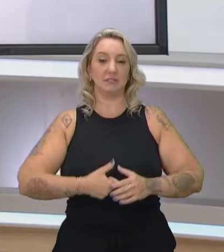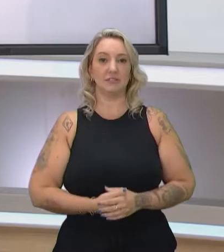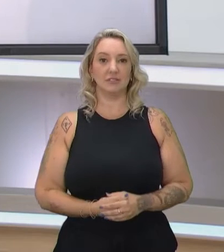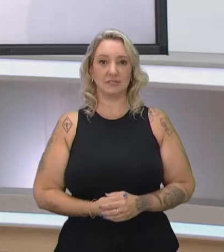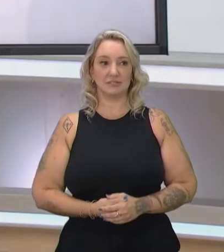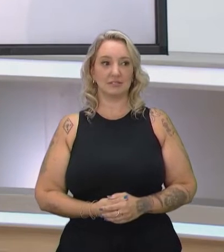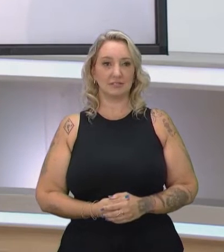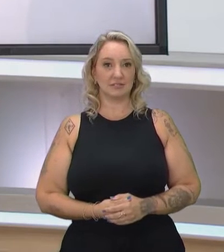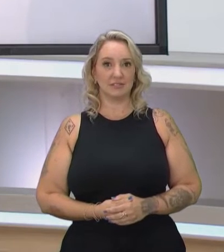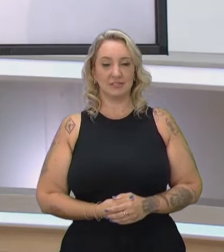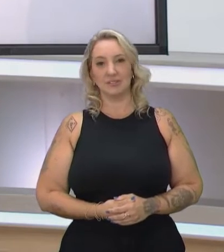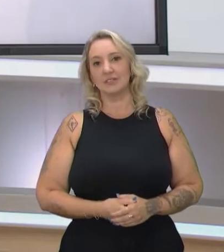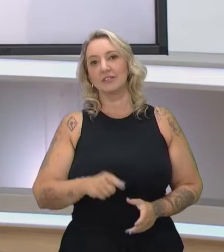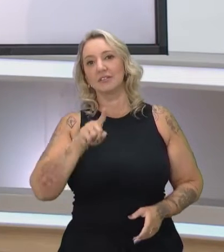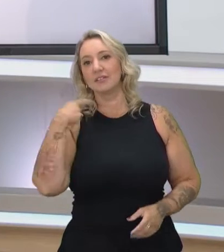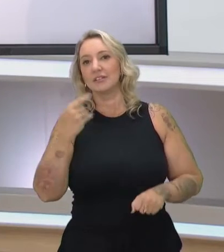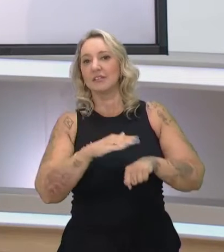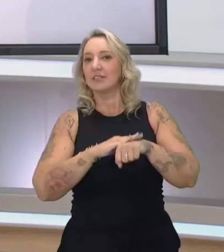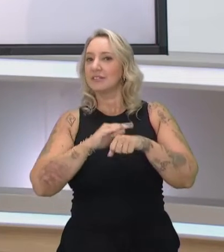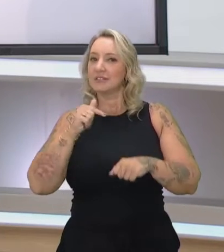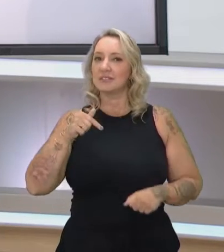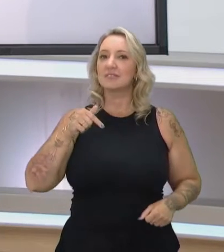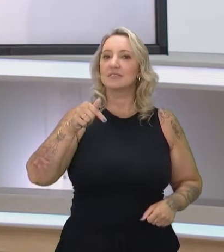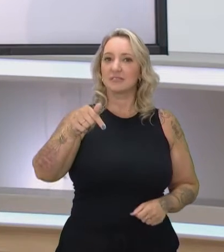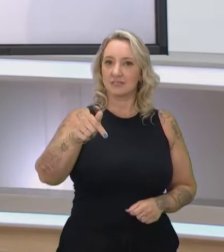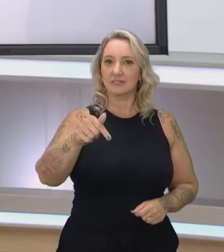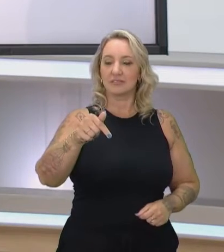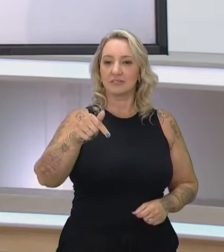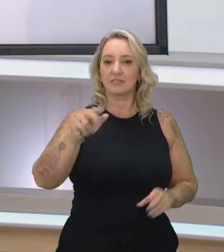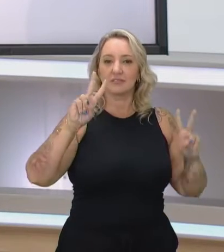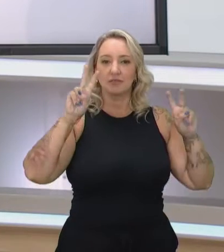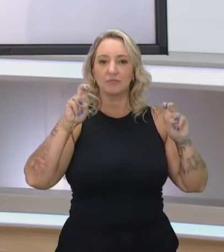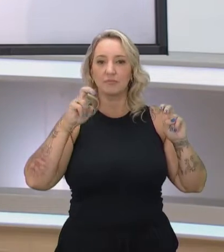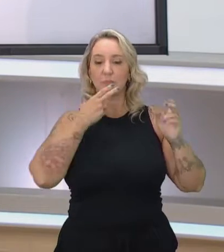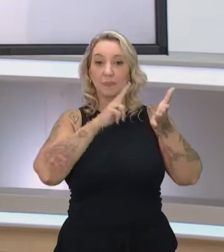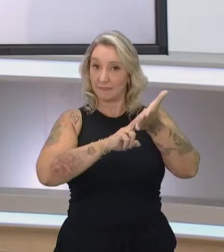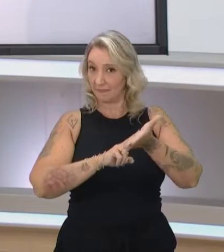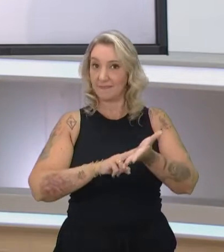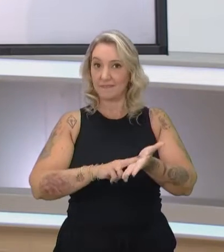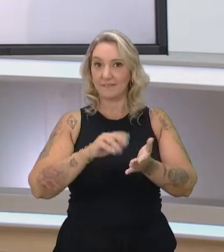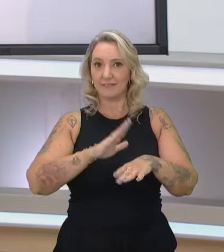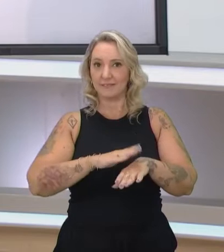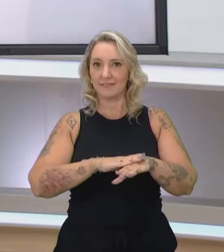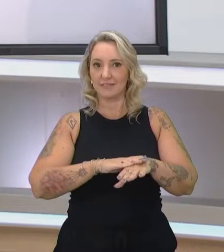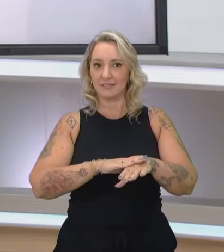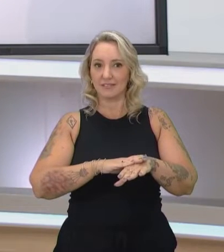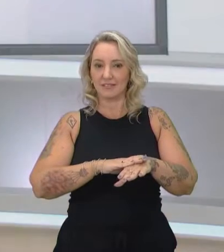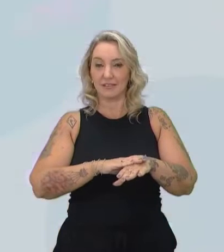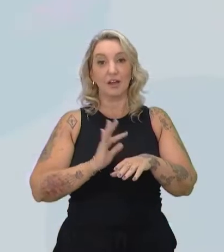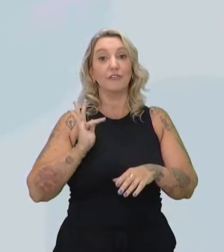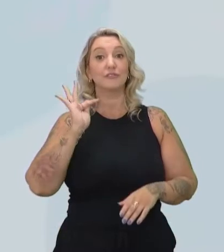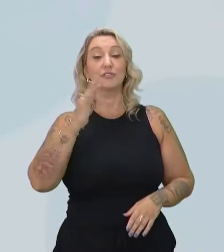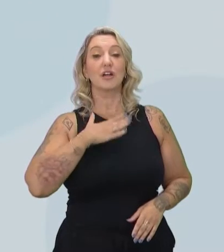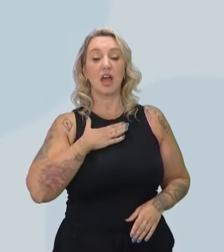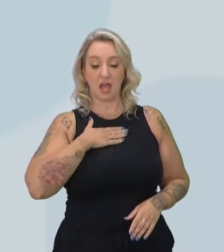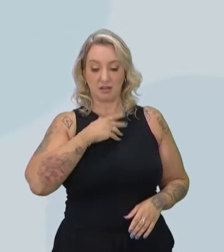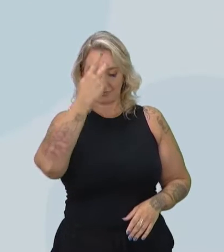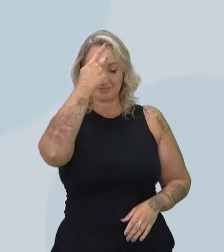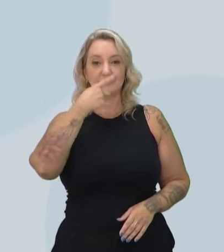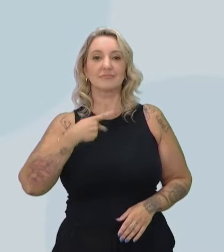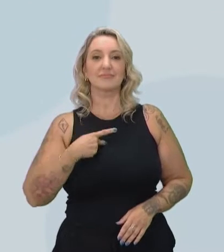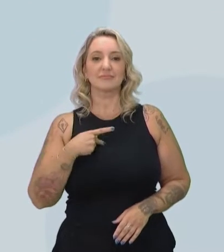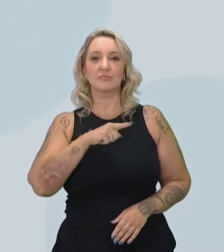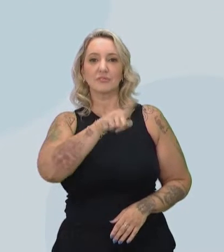E aí nós falamos também nessa semana sobre uma carta que a gente tinha que fazer, eu no futuro. Então